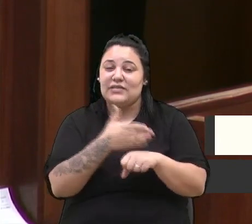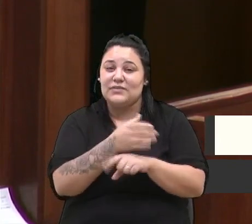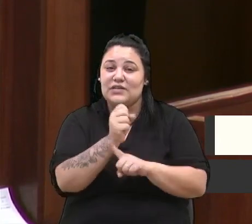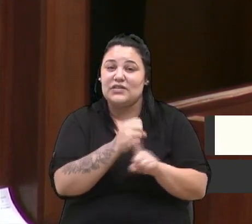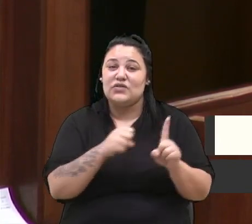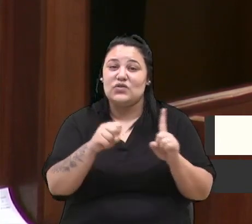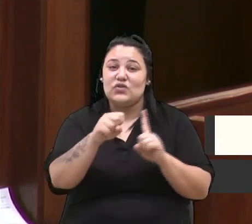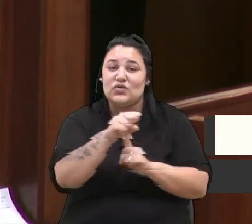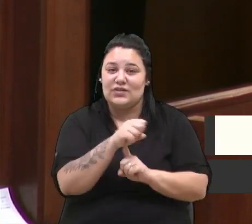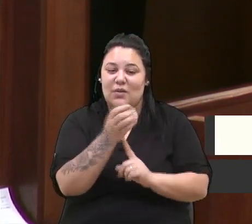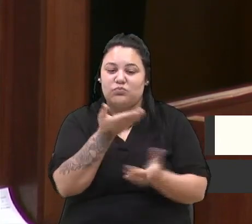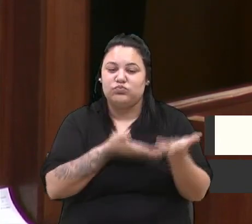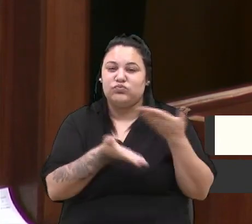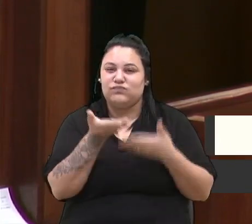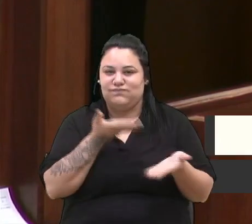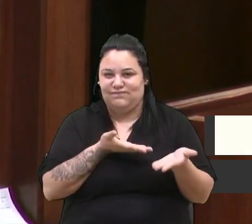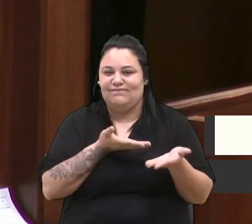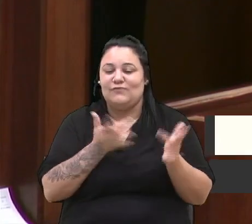ficou tão